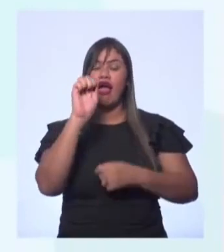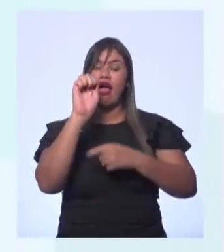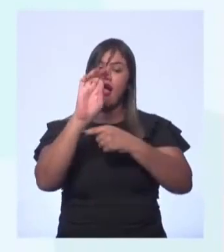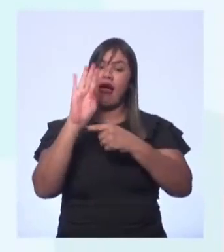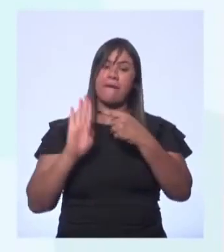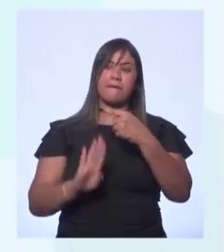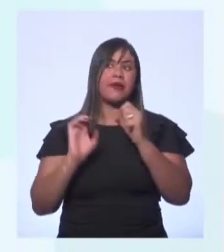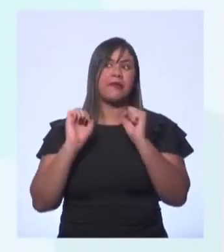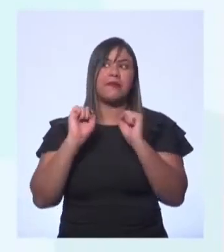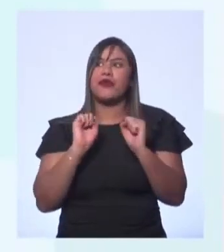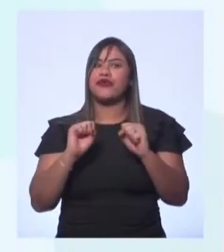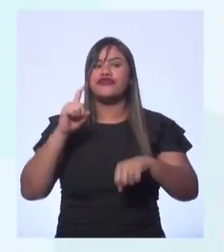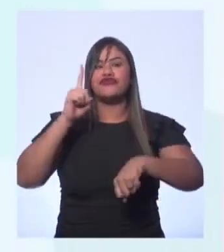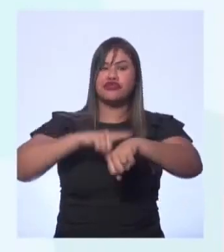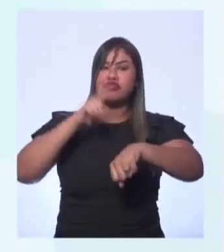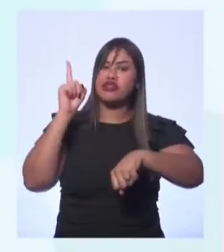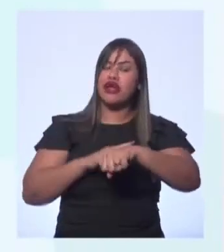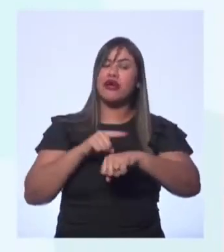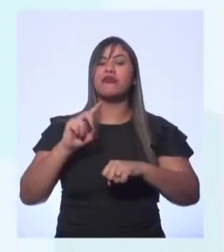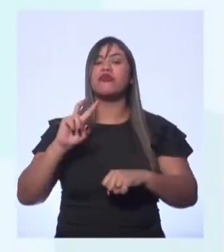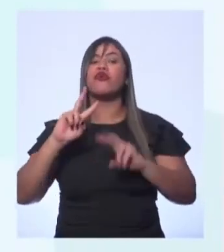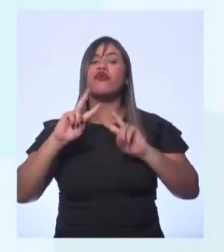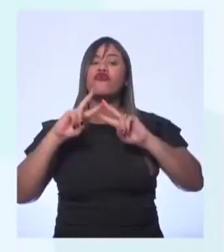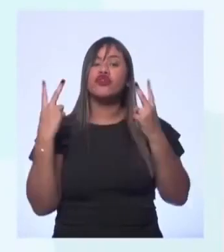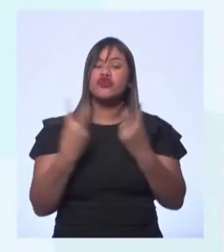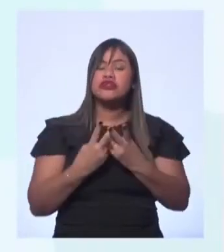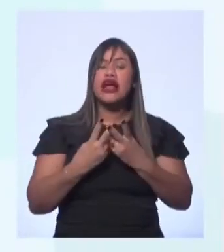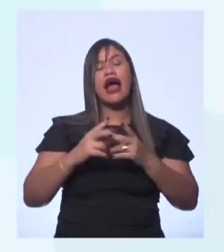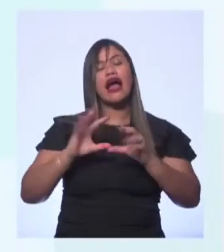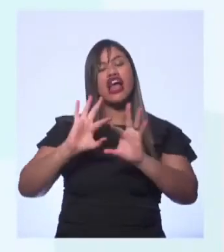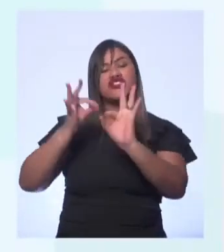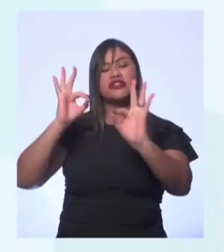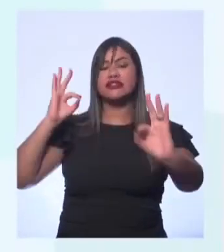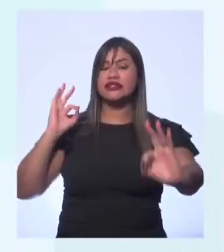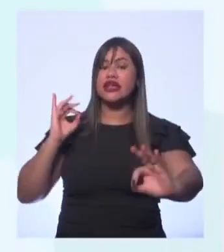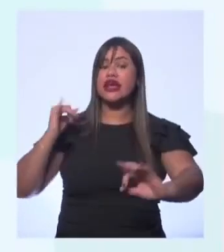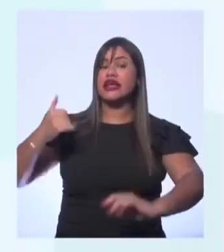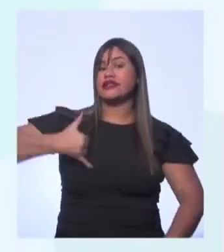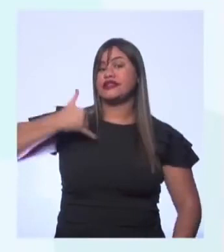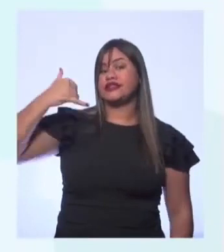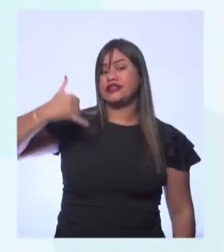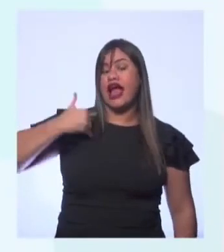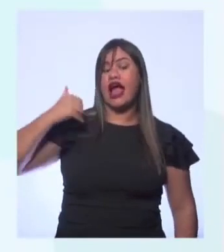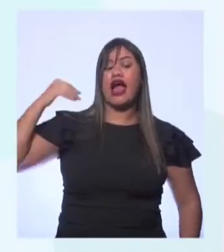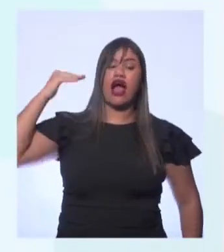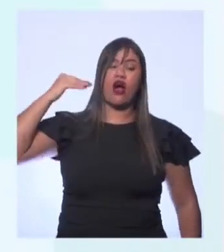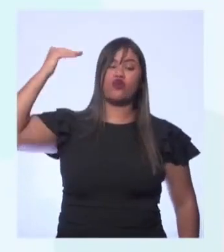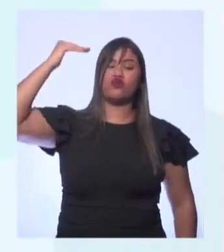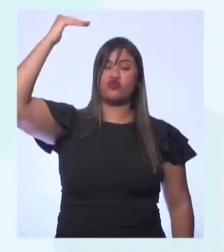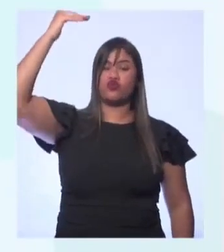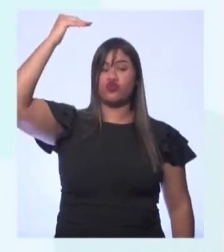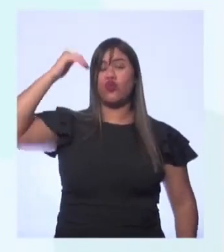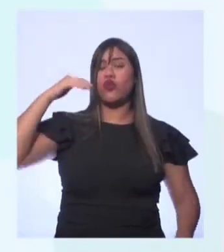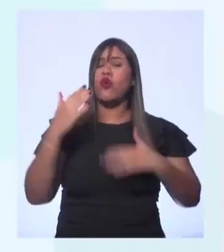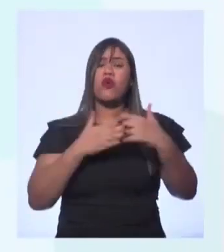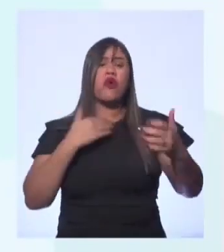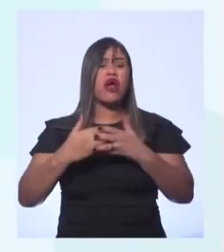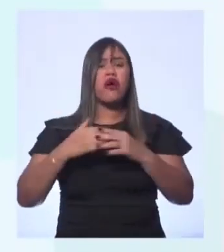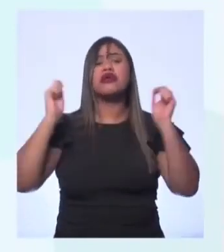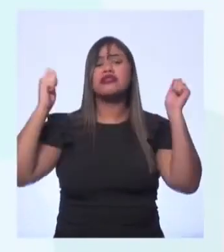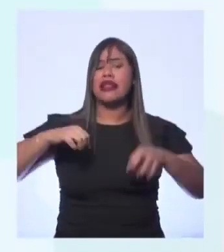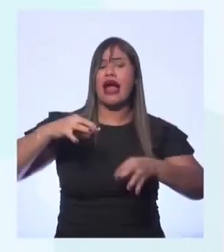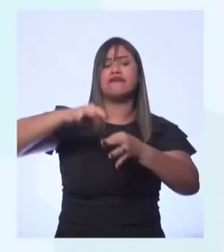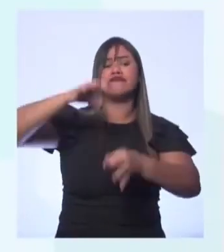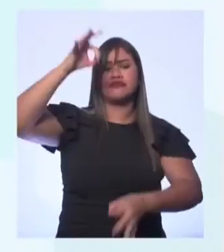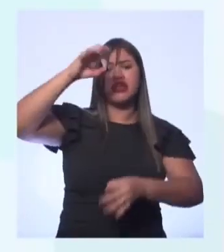pode ser velocidade, como tem aí, pode ser distância, pode ser idade, pode ser altura, pode ser qualquer coisa que a gente consegue medir. Tudo